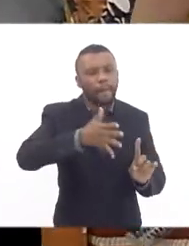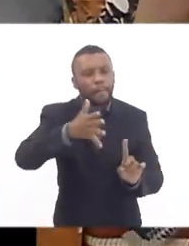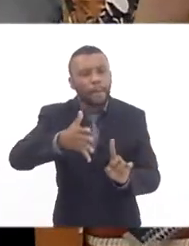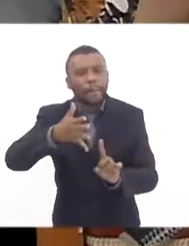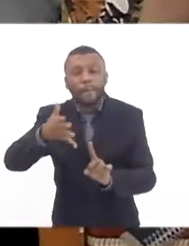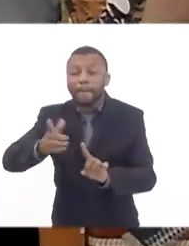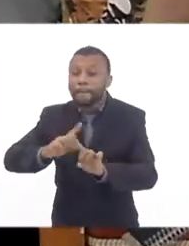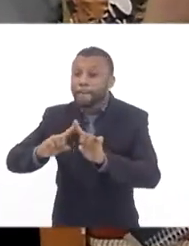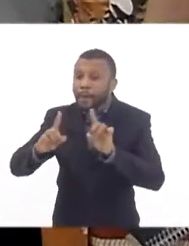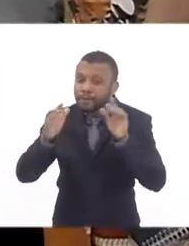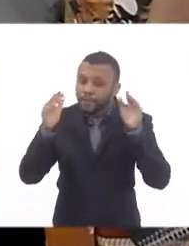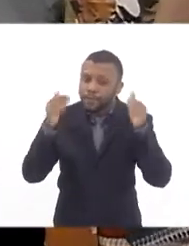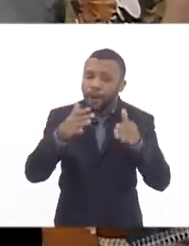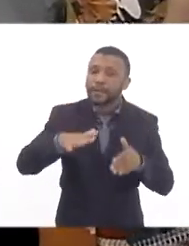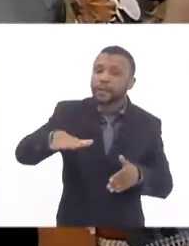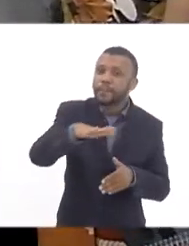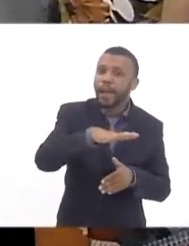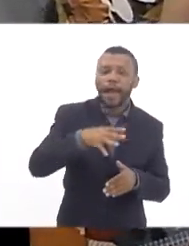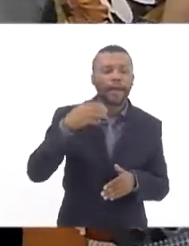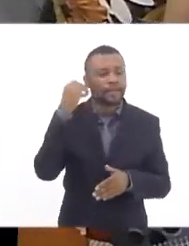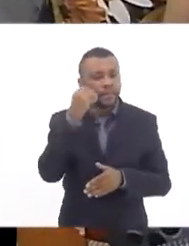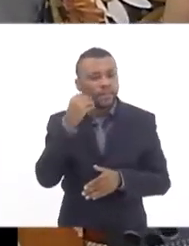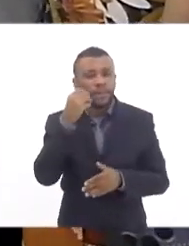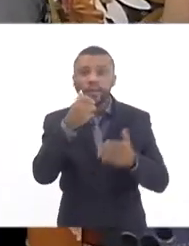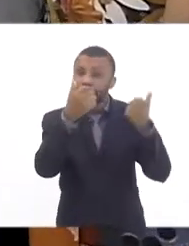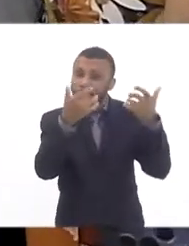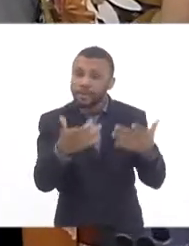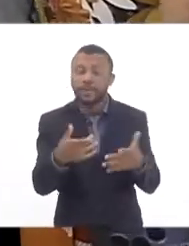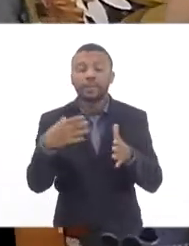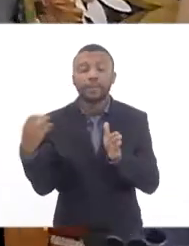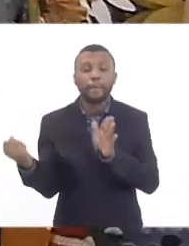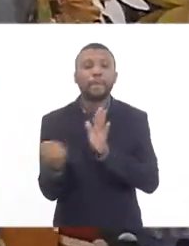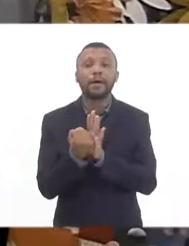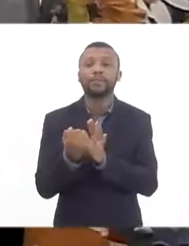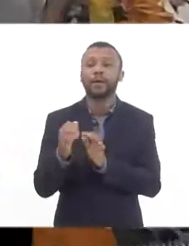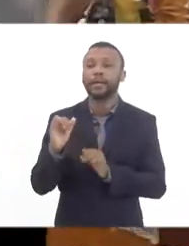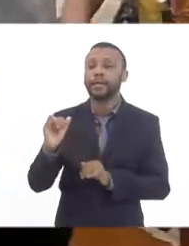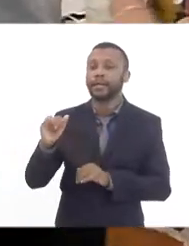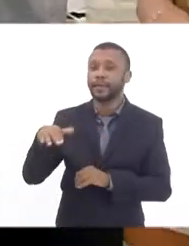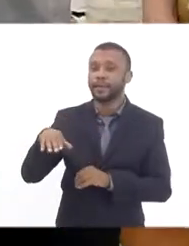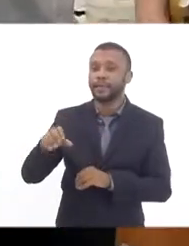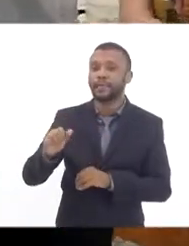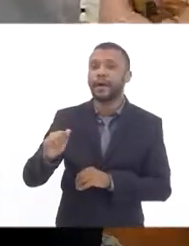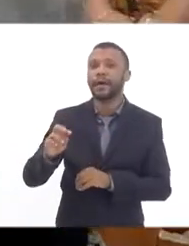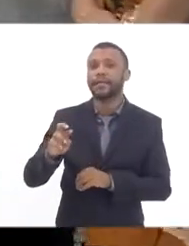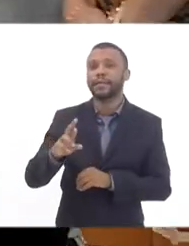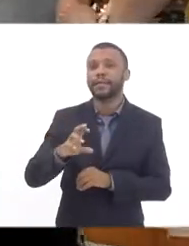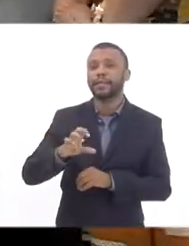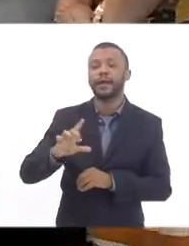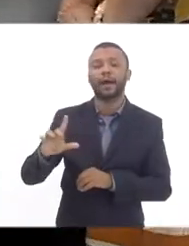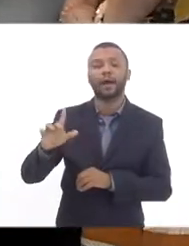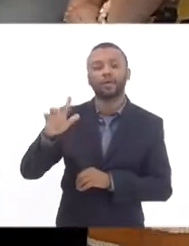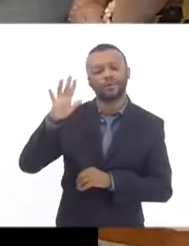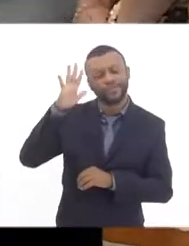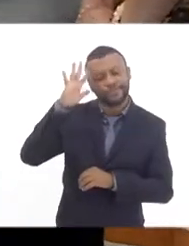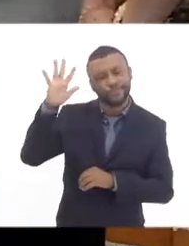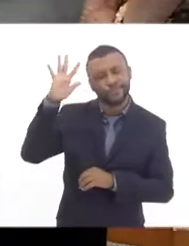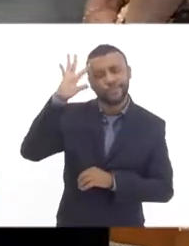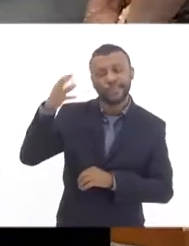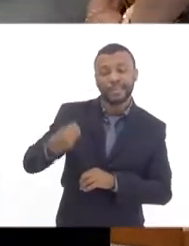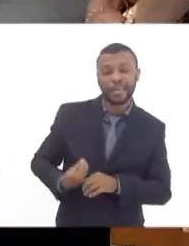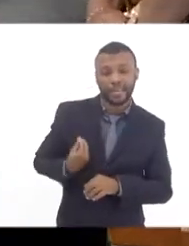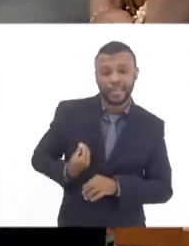entrar na minha área um pouco e falar desse patrimônio imaterial que ali existiu e que ali